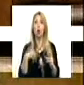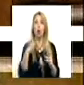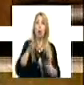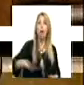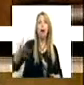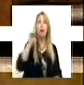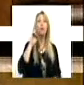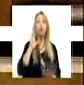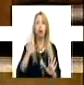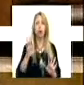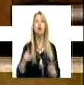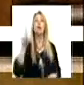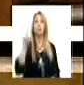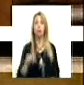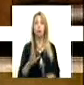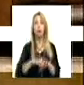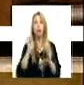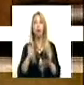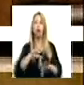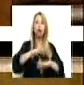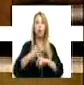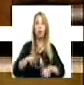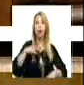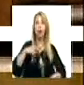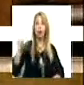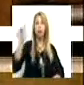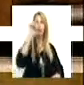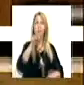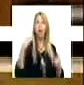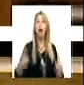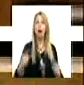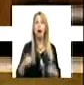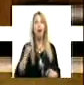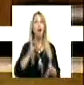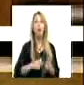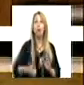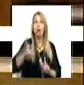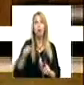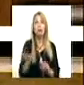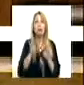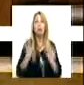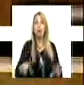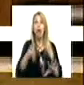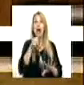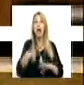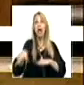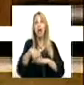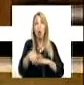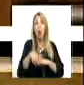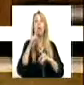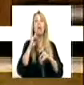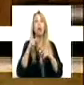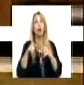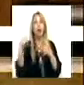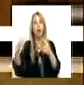áreas protegidas, mas também de outros patrimónios tão fundamentais como os nossos rios, flagelados por inúmeras